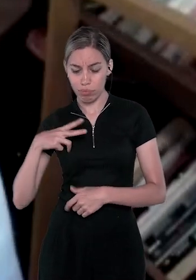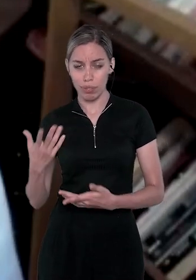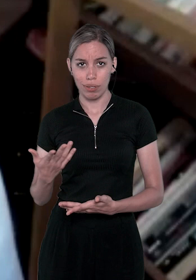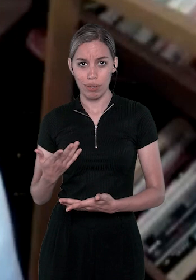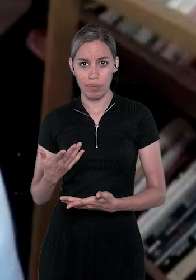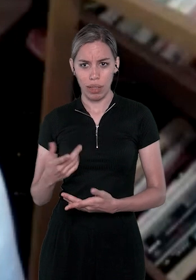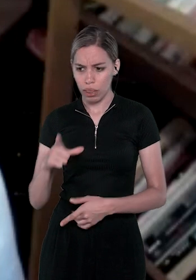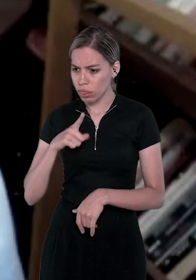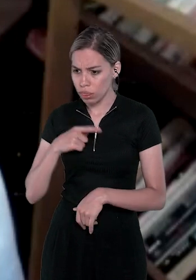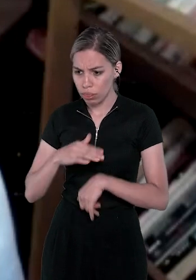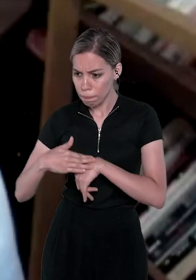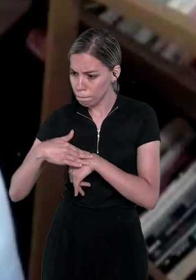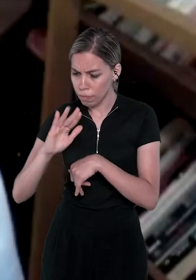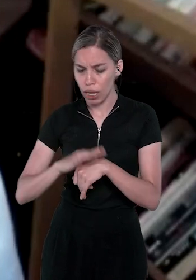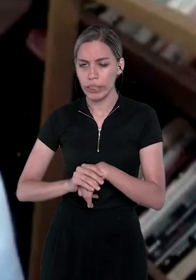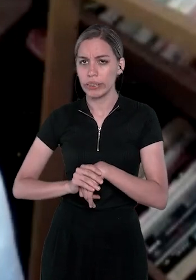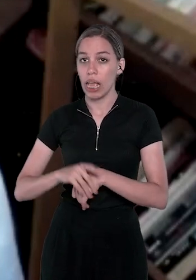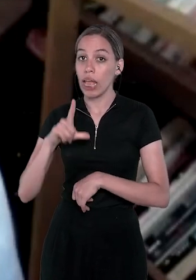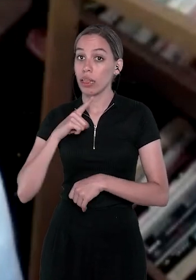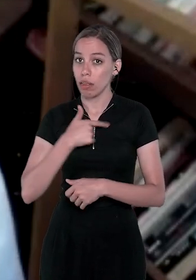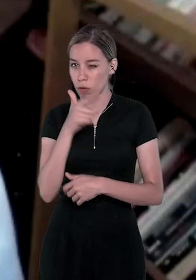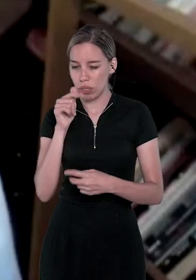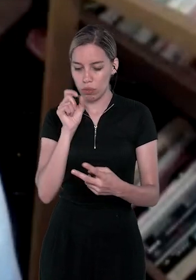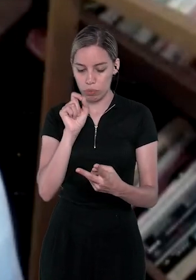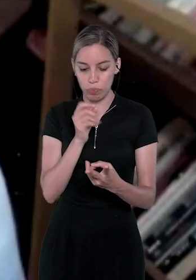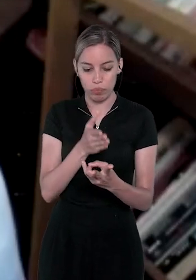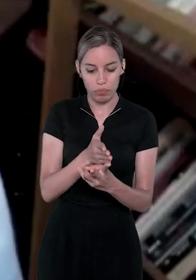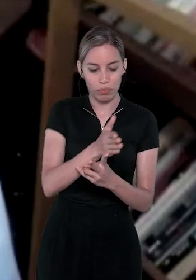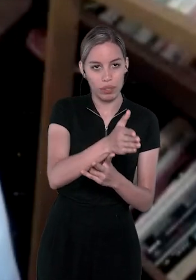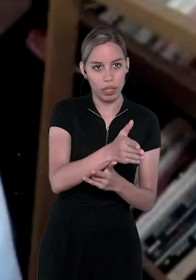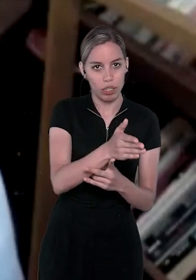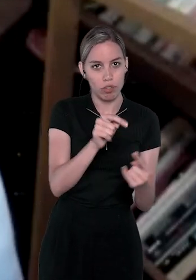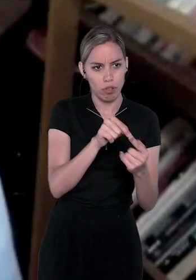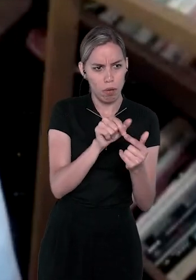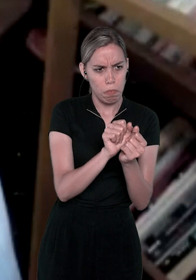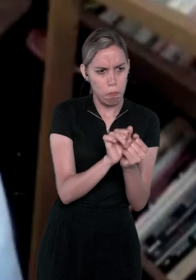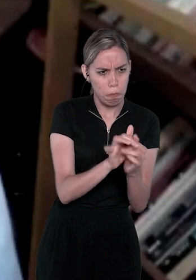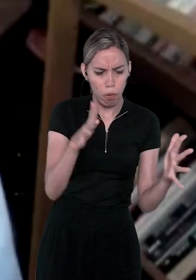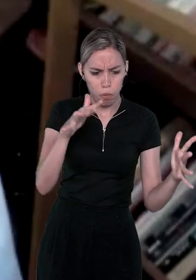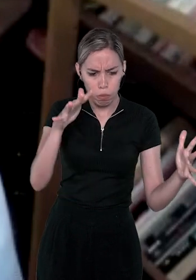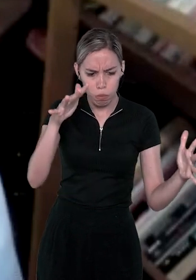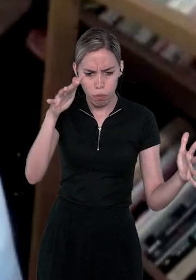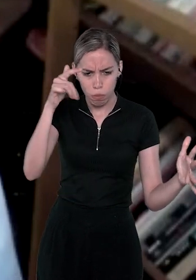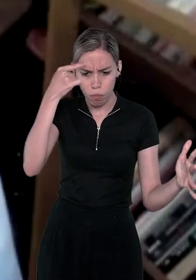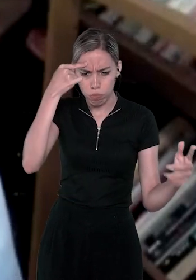acho que eu fico muito, muito encantado, é a explosão de criatividade